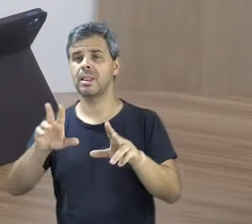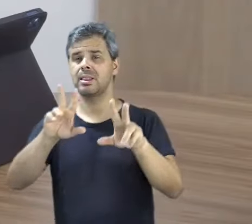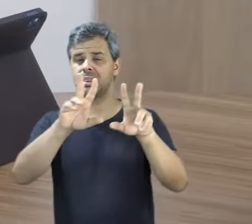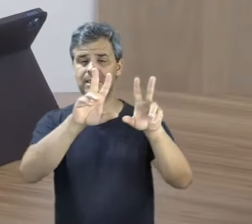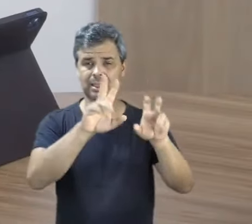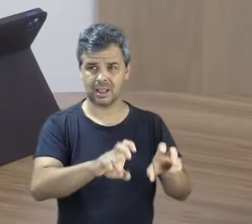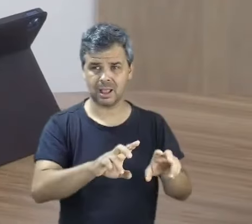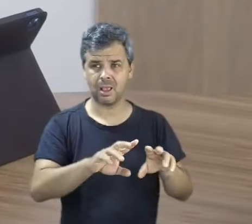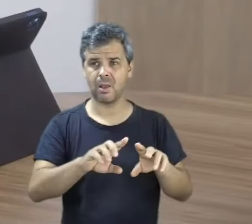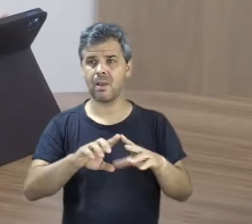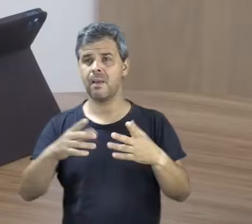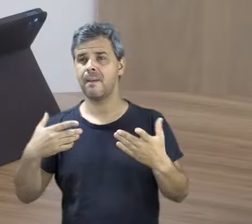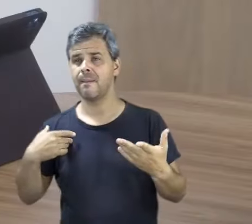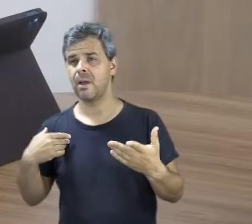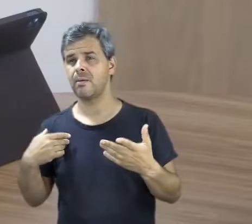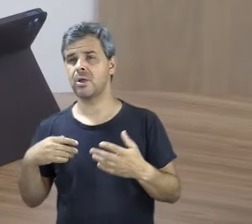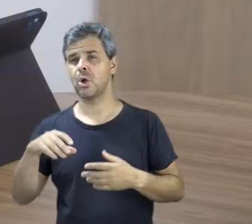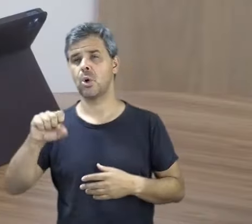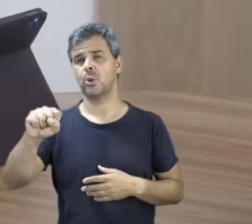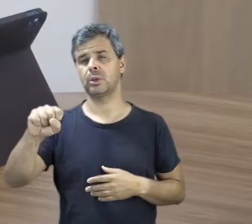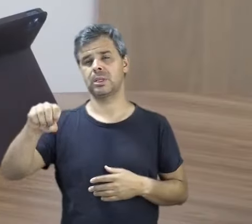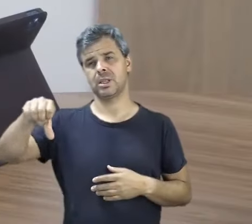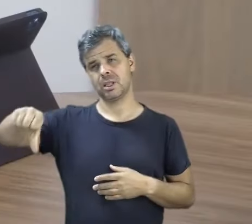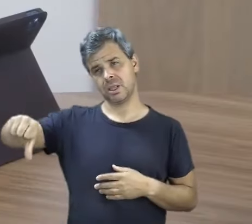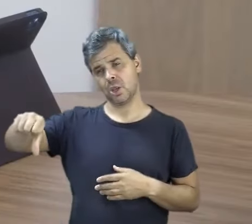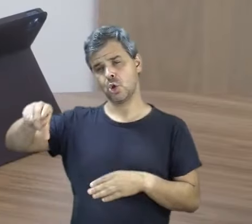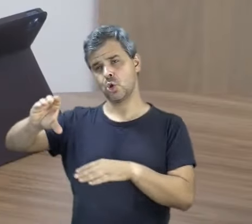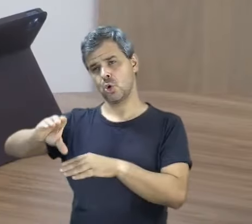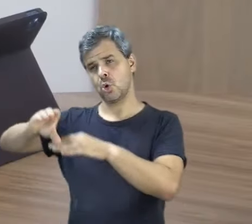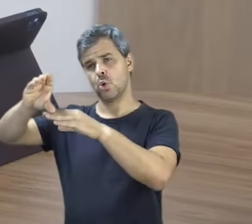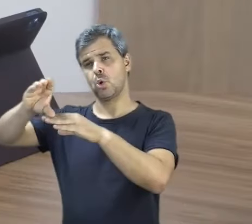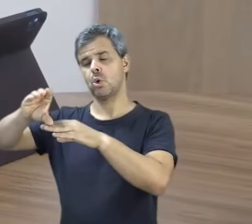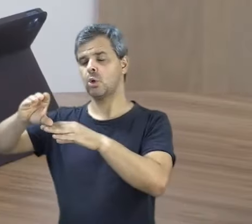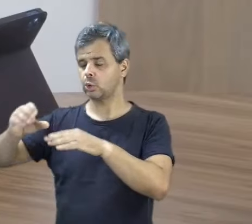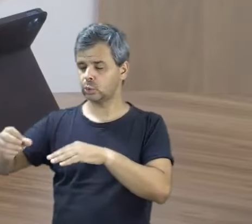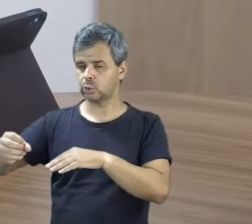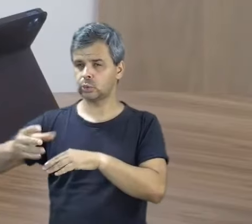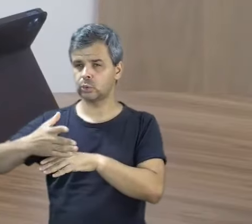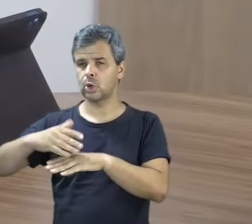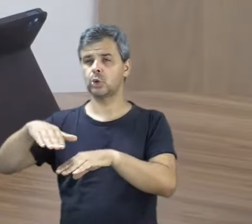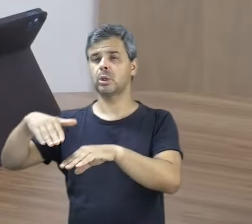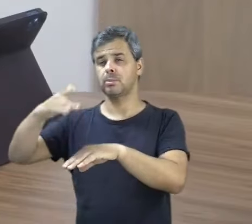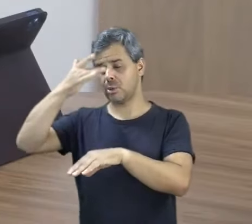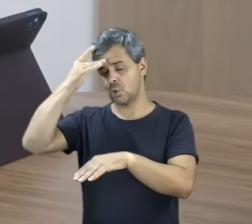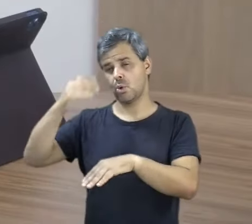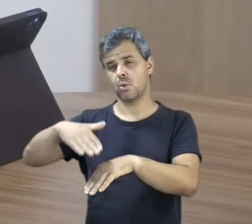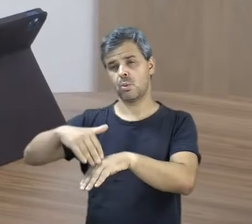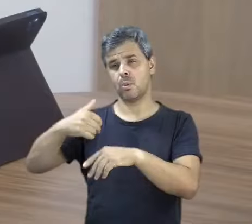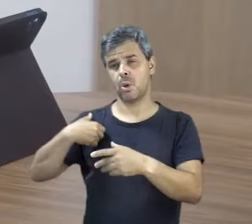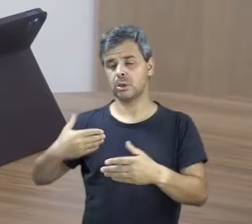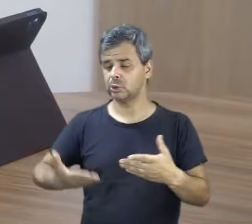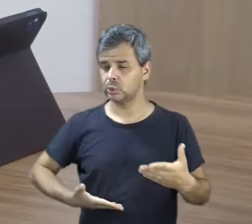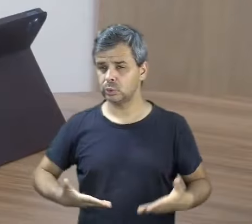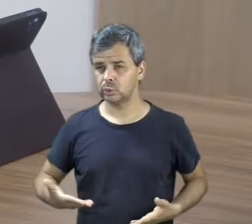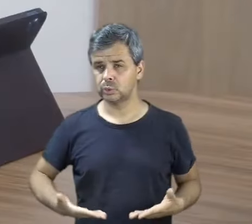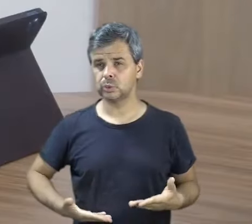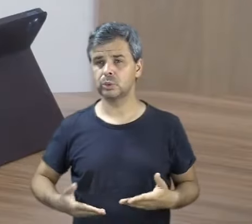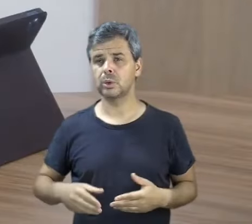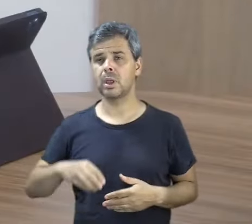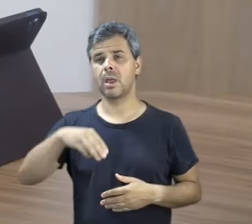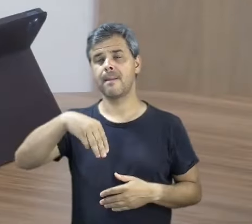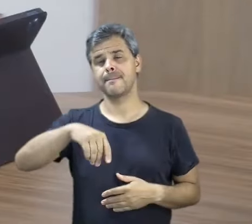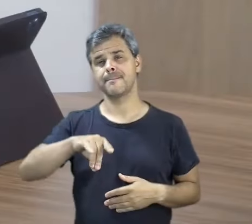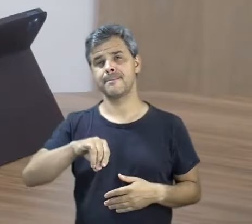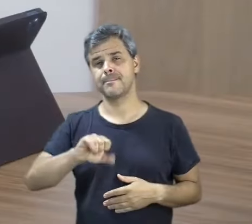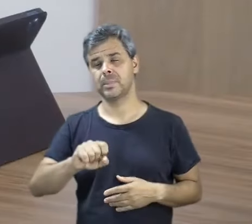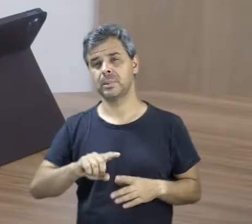temáticas, fora os 89 conselheiros natos, né, os convidados, servidores do MI que estava